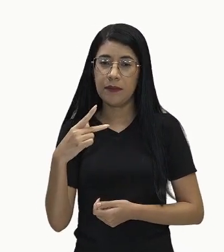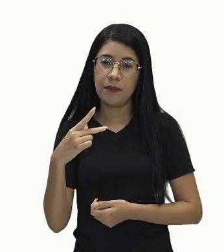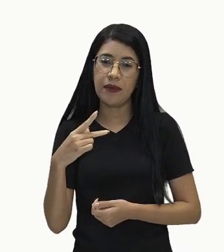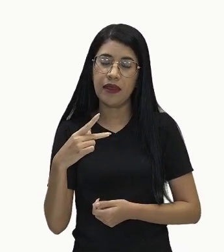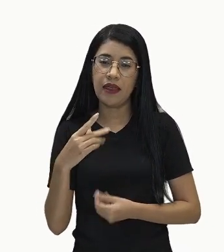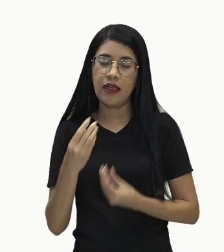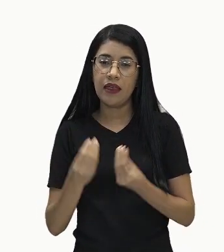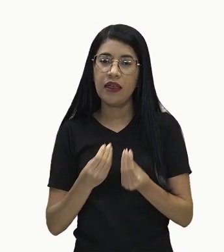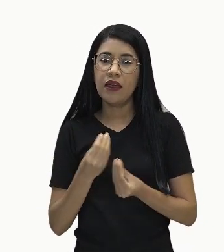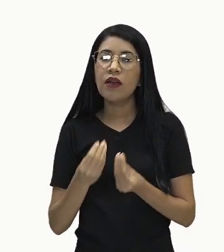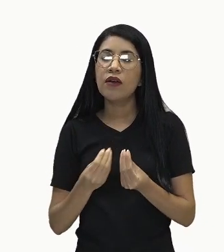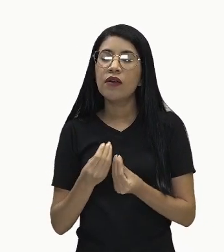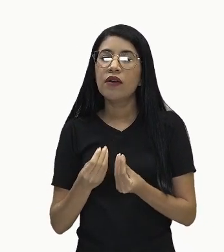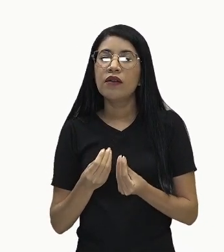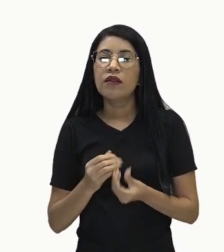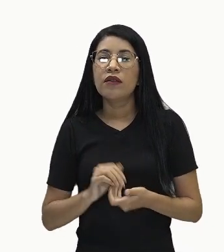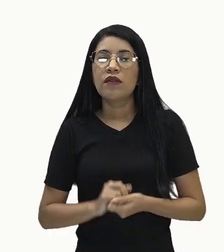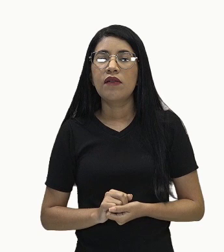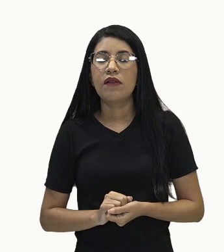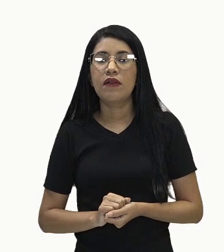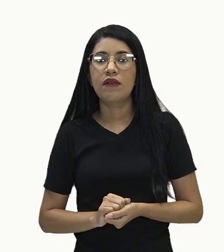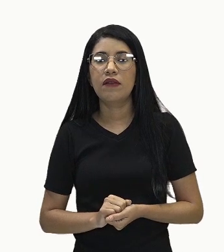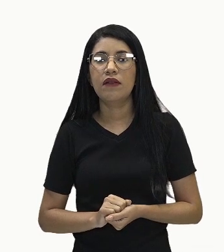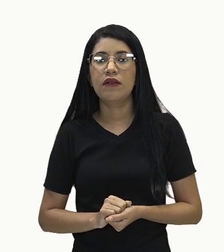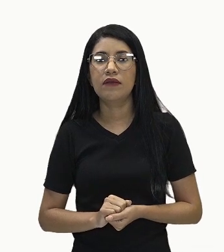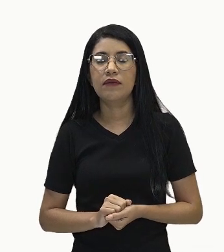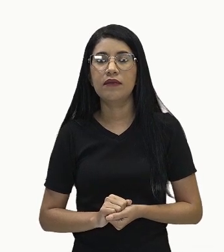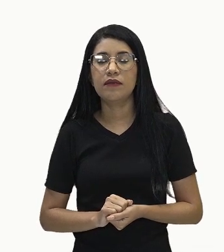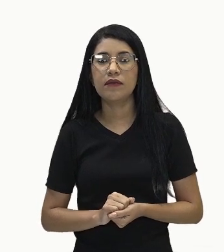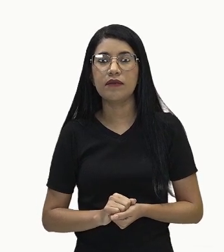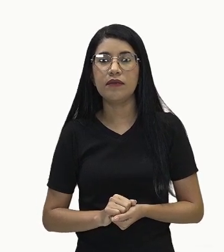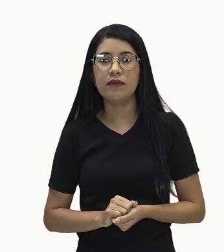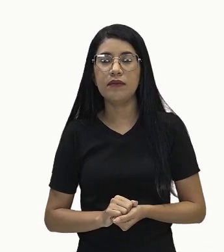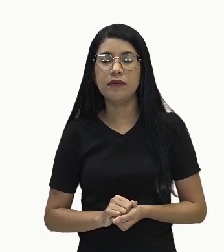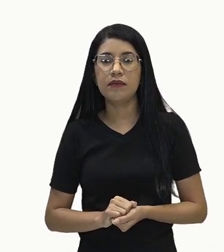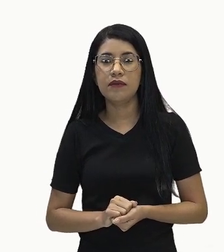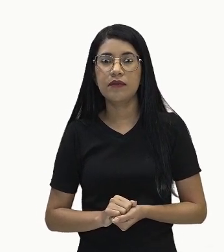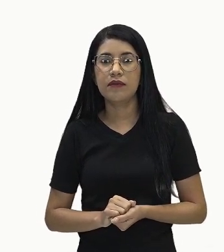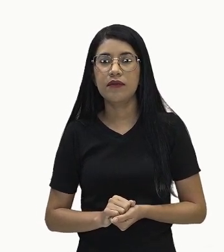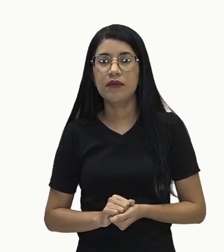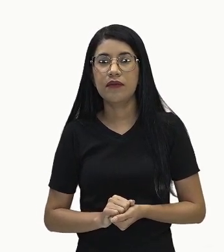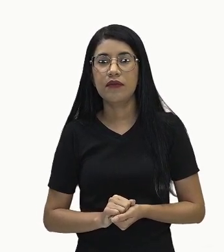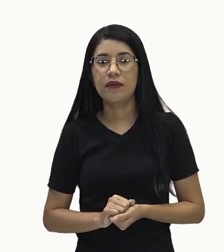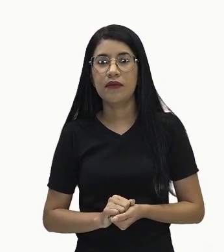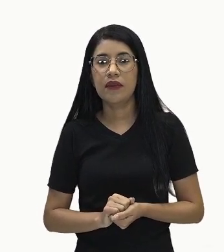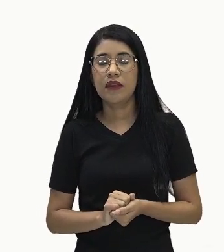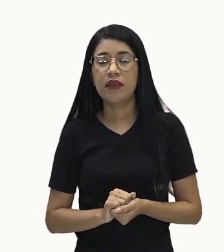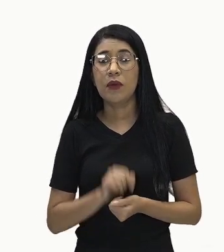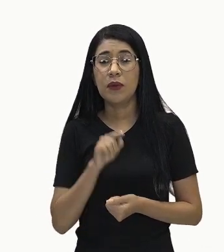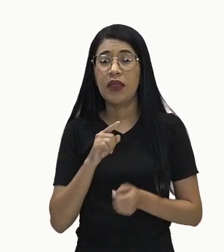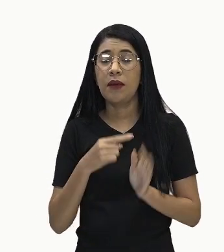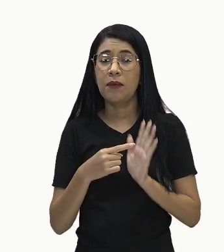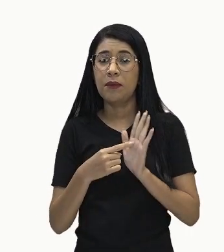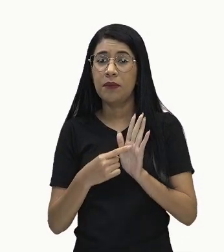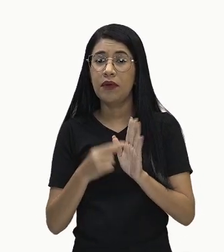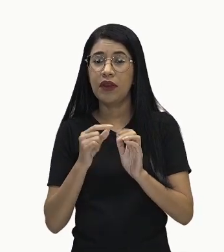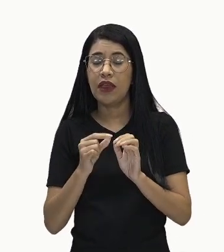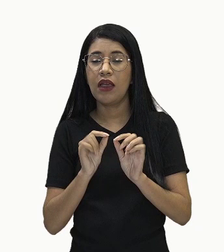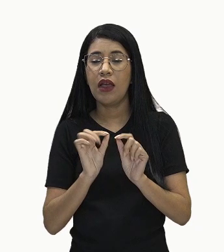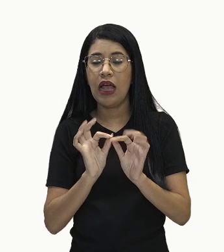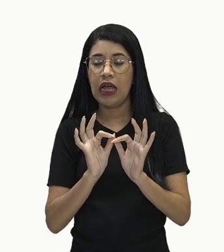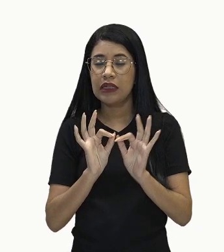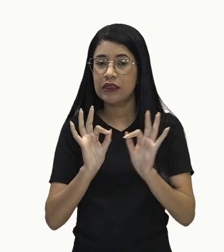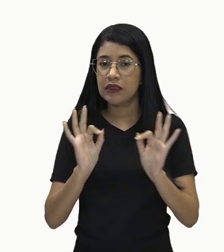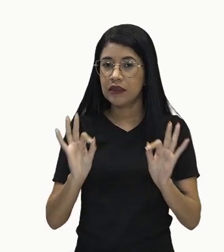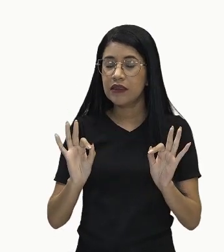2,3. Então, esse desvio padrão aqui, ele em módulo, por isso que ele está numa raiz quadrada, porque ele vai ser dado em módulo, por isso que